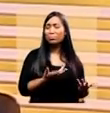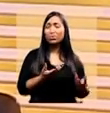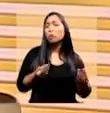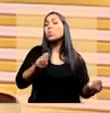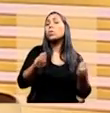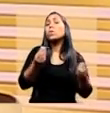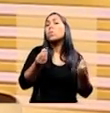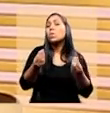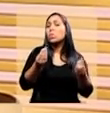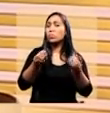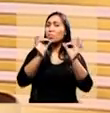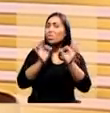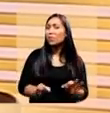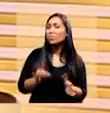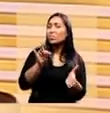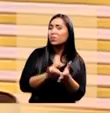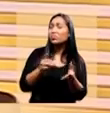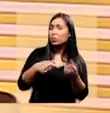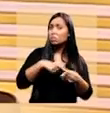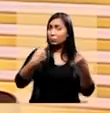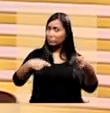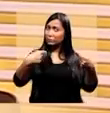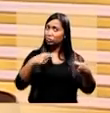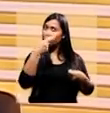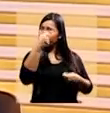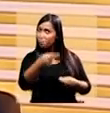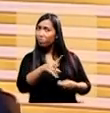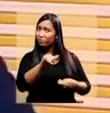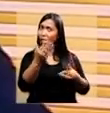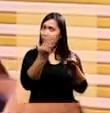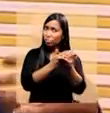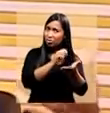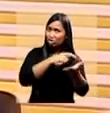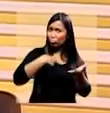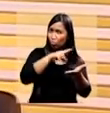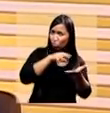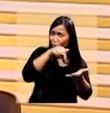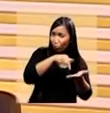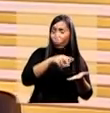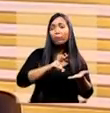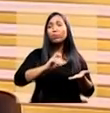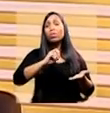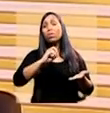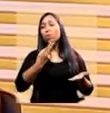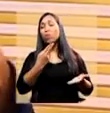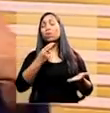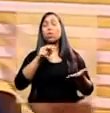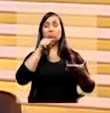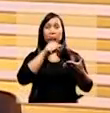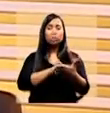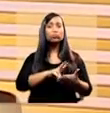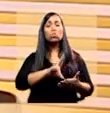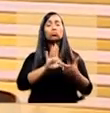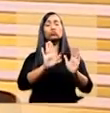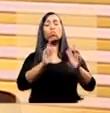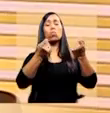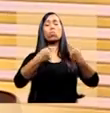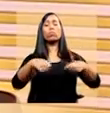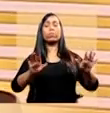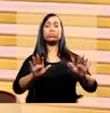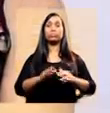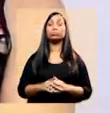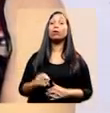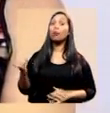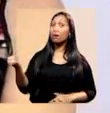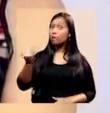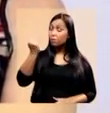testemunhas desse caso. E como é que funciona efetivamente? Eu preciso depois lá fazer parte desse processo, como denunciante ou não